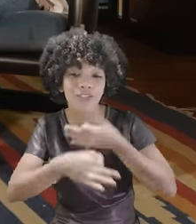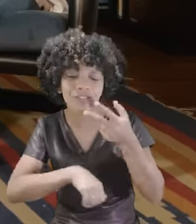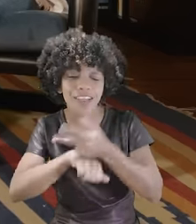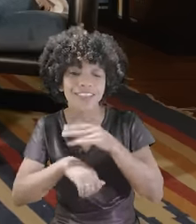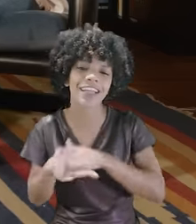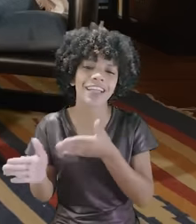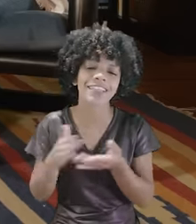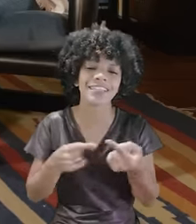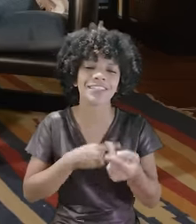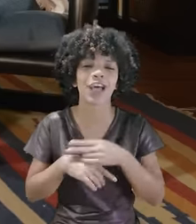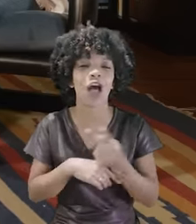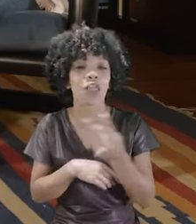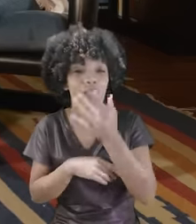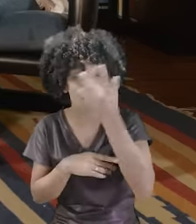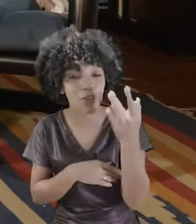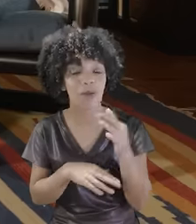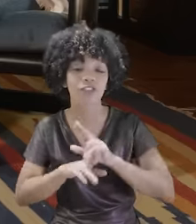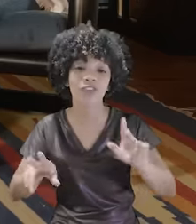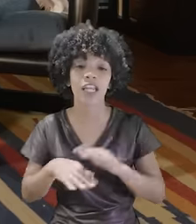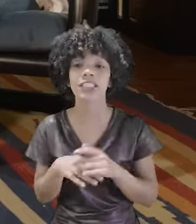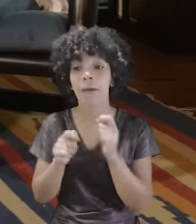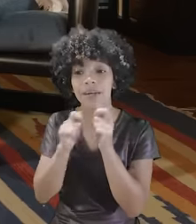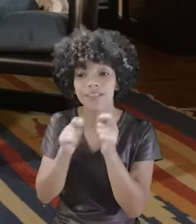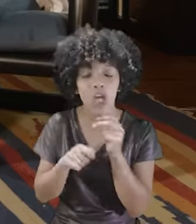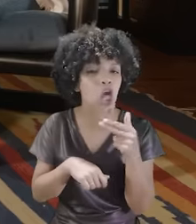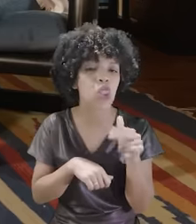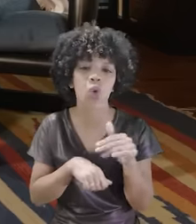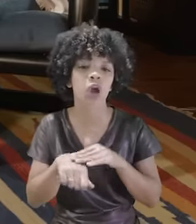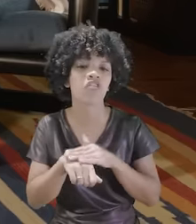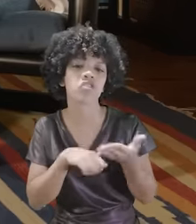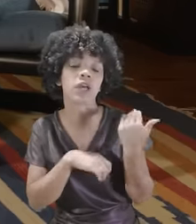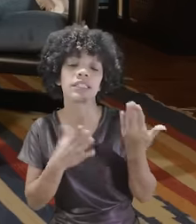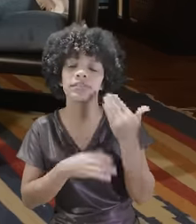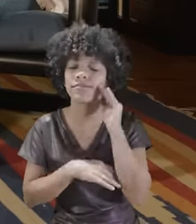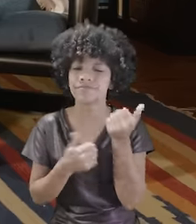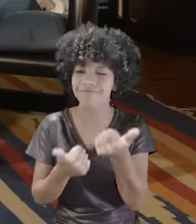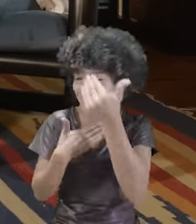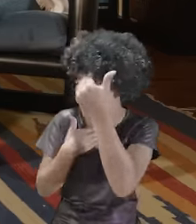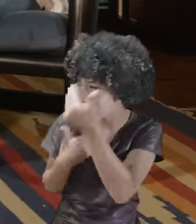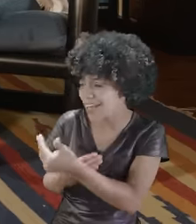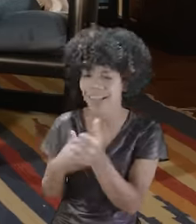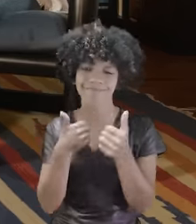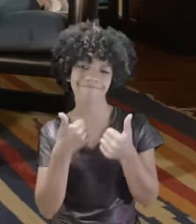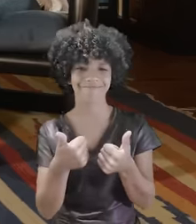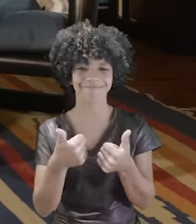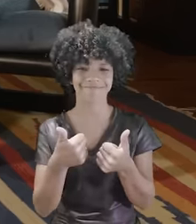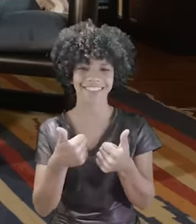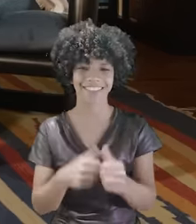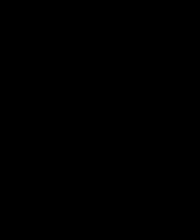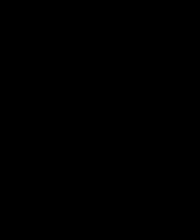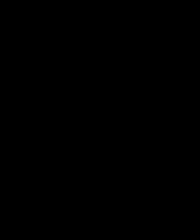atingíssemos toda semana que a gente pega duas bolhas diferentes que a gente nunca conversou e tenta entender obrigado valeu